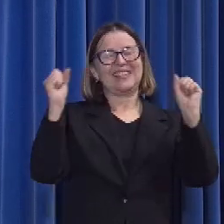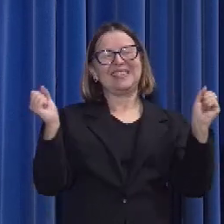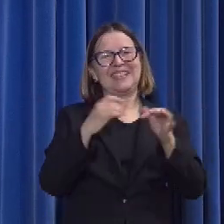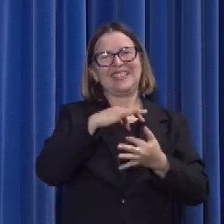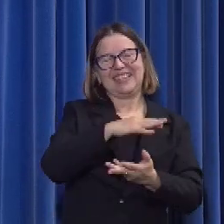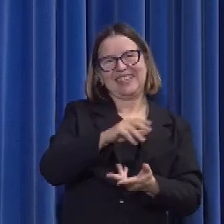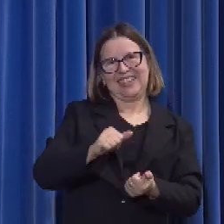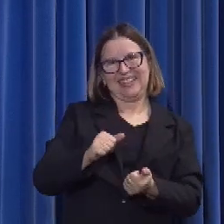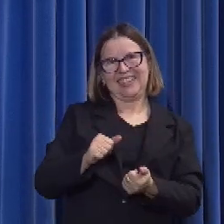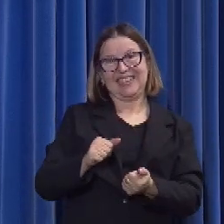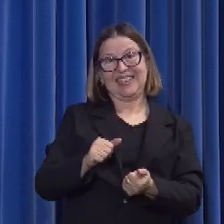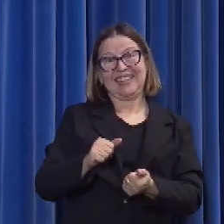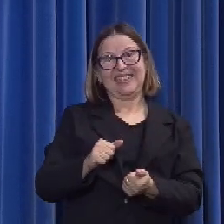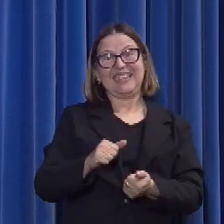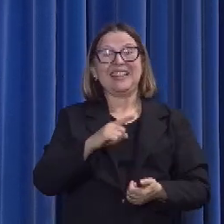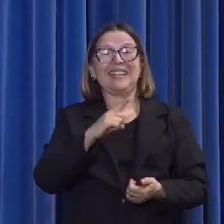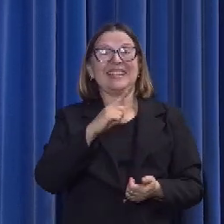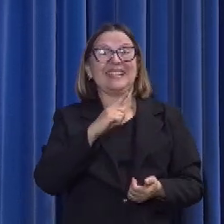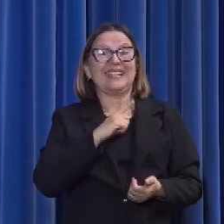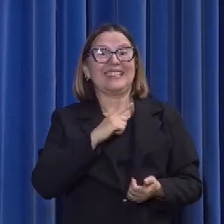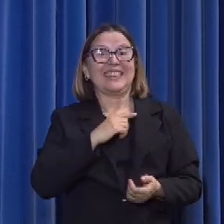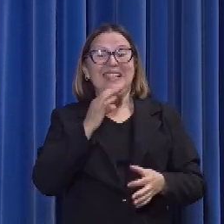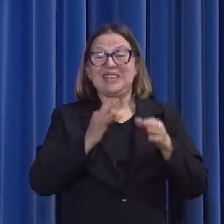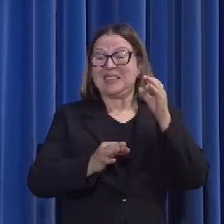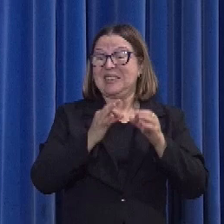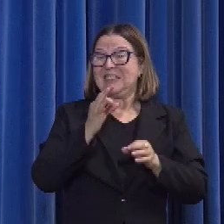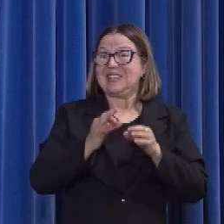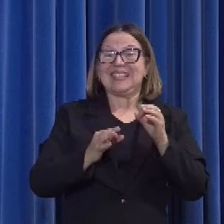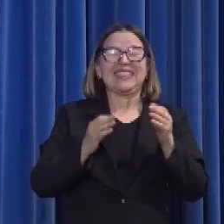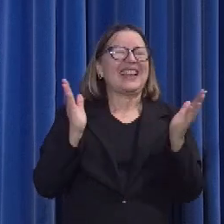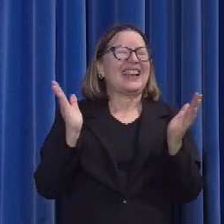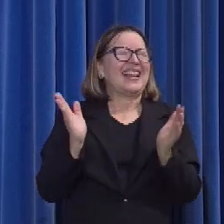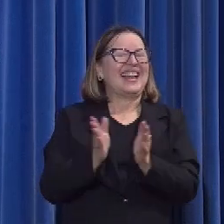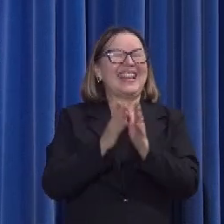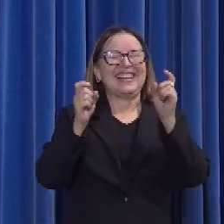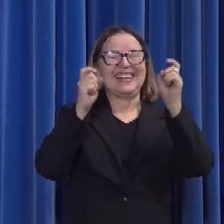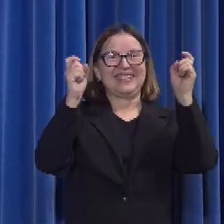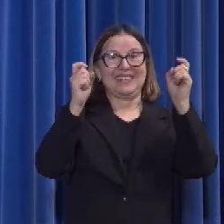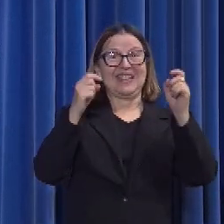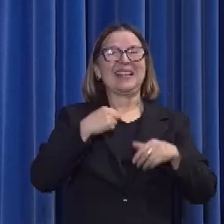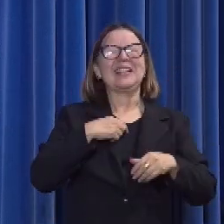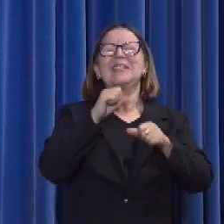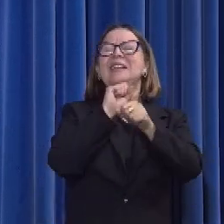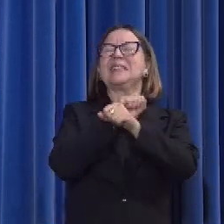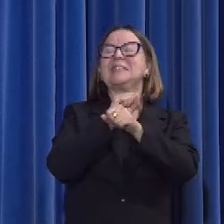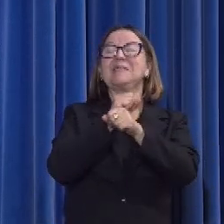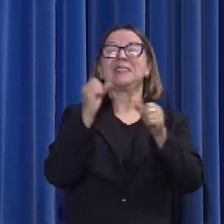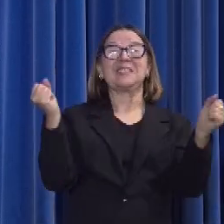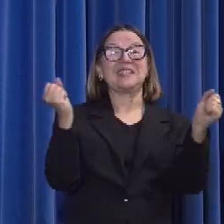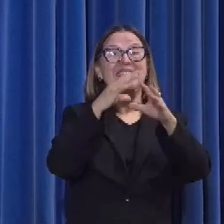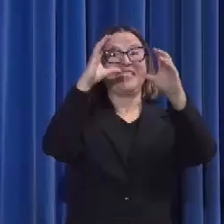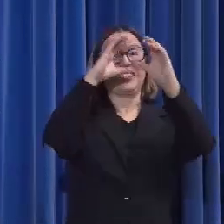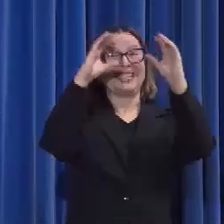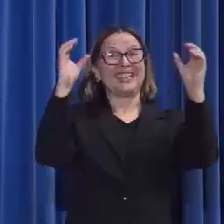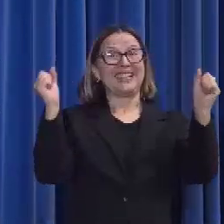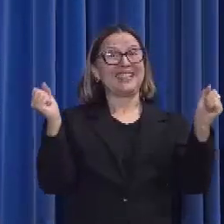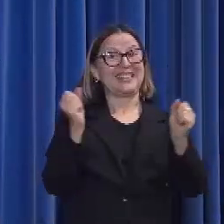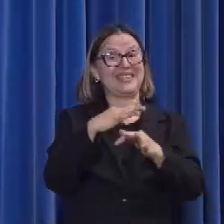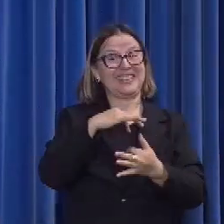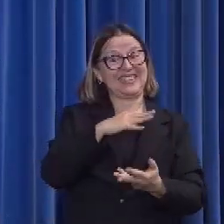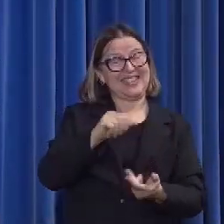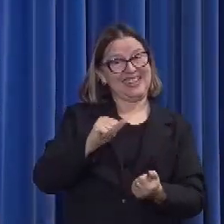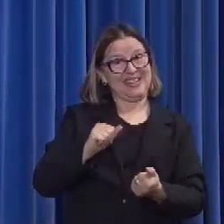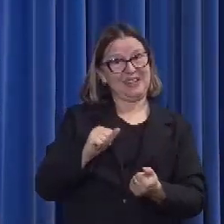nos quais habita a justiça. Aleluia! Eu aguardo esse novo céu, essa nova terra. Quando